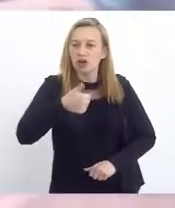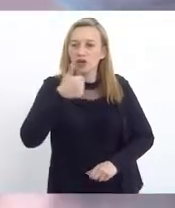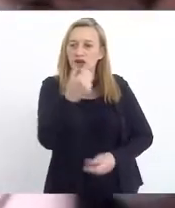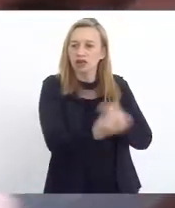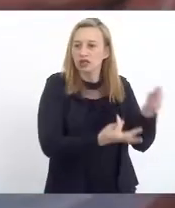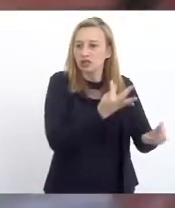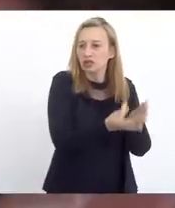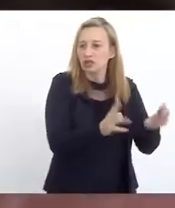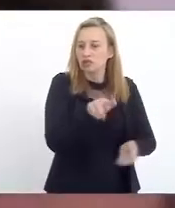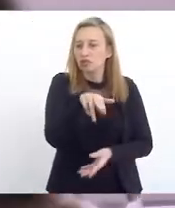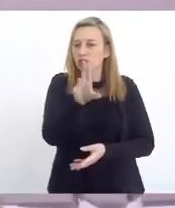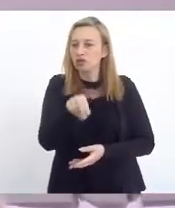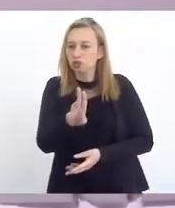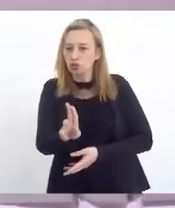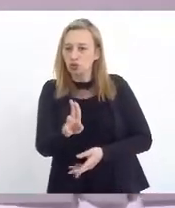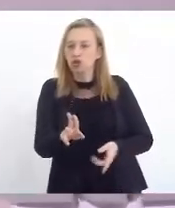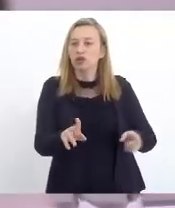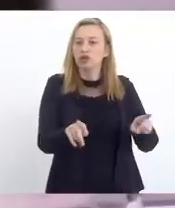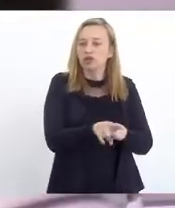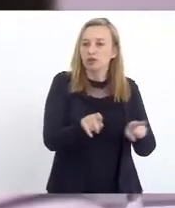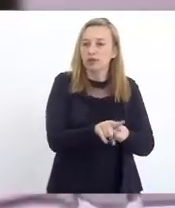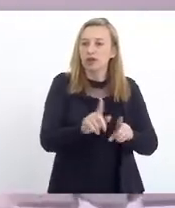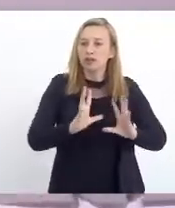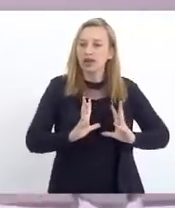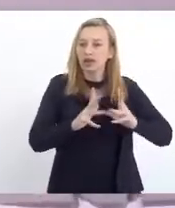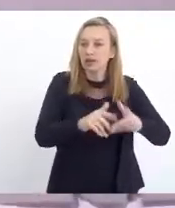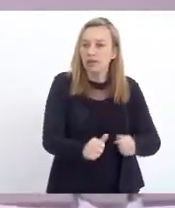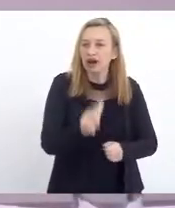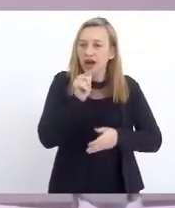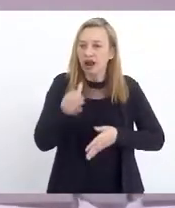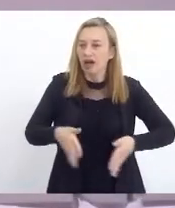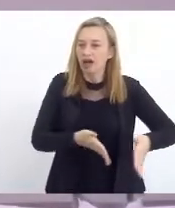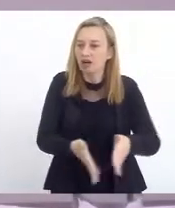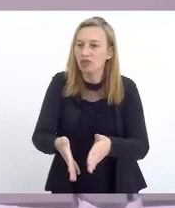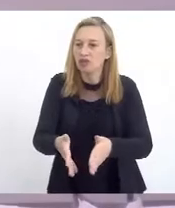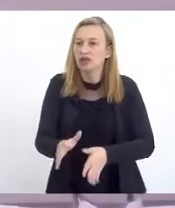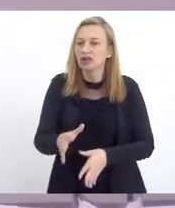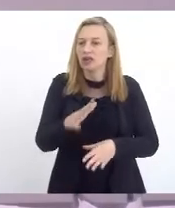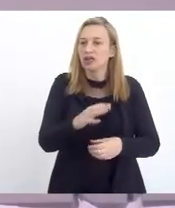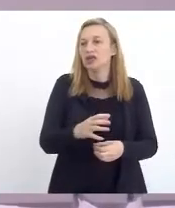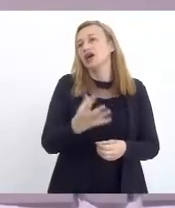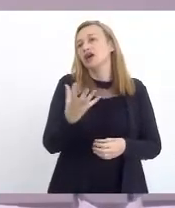tratamento do Guandu, nem para despoluir as lagoas que recebem esgoto da Baixada Fluminense.